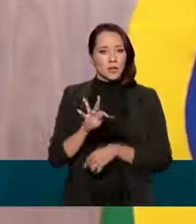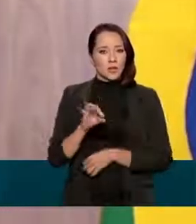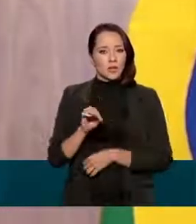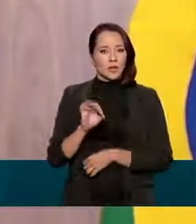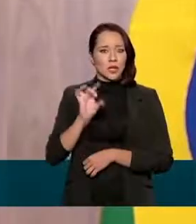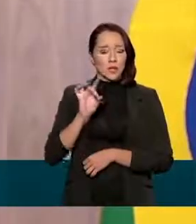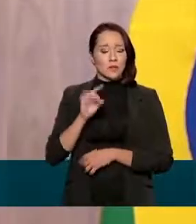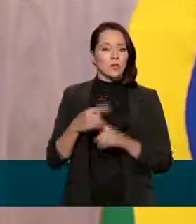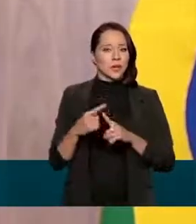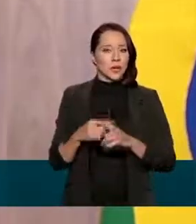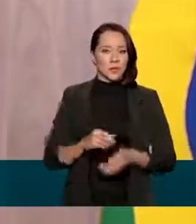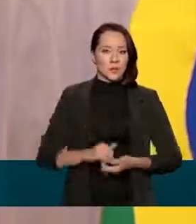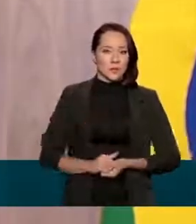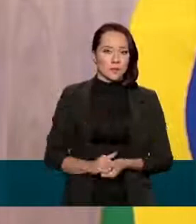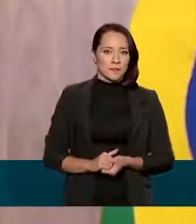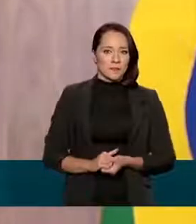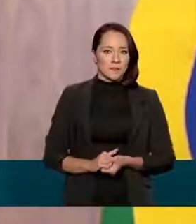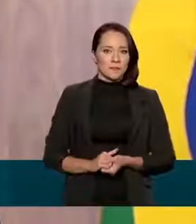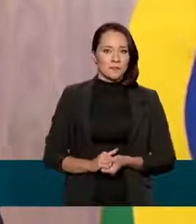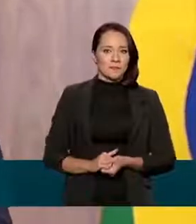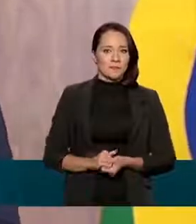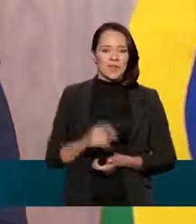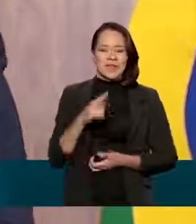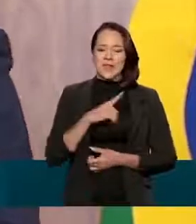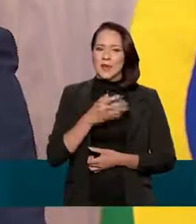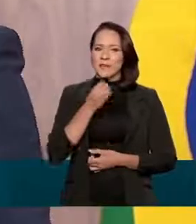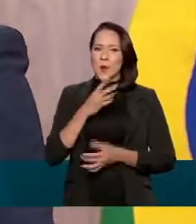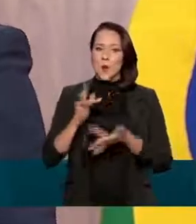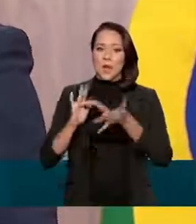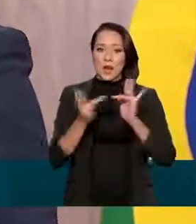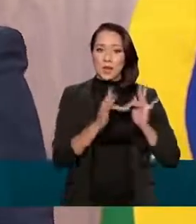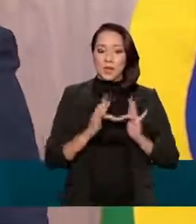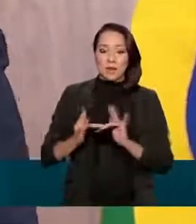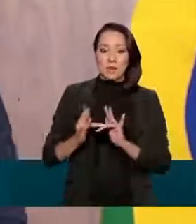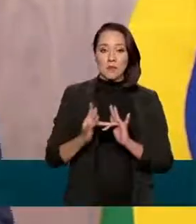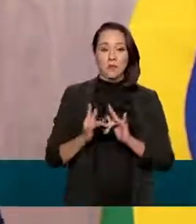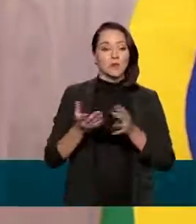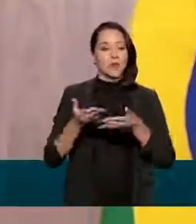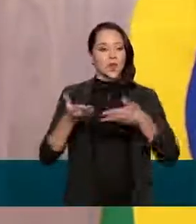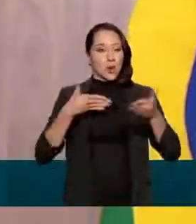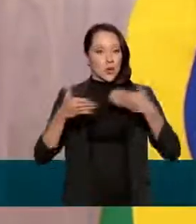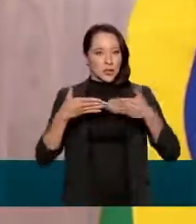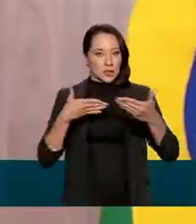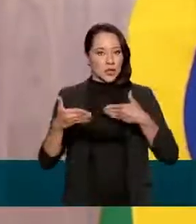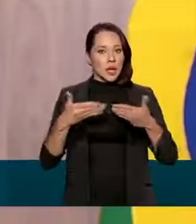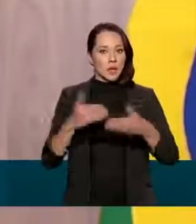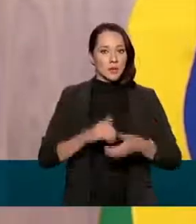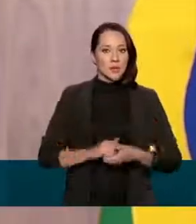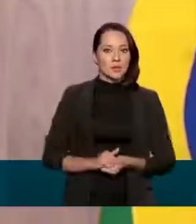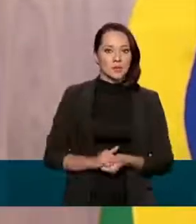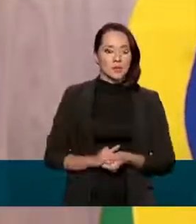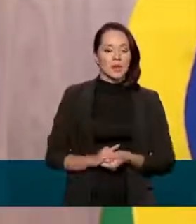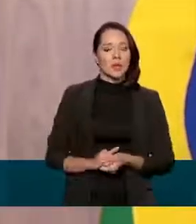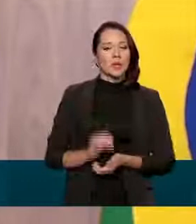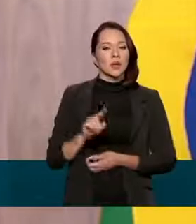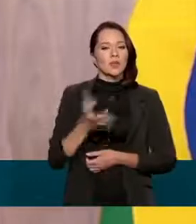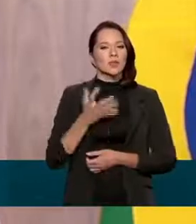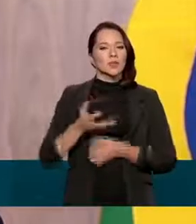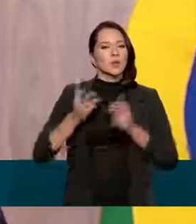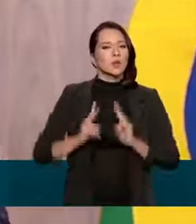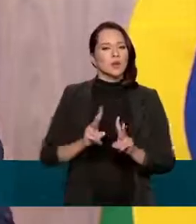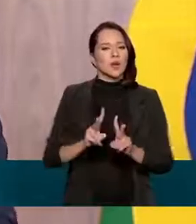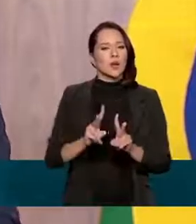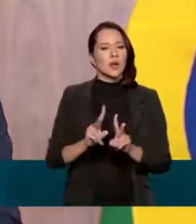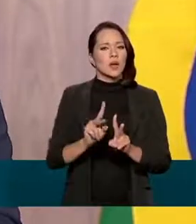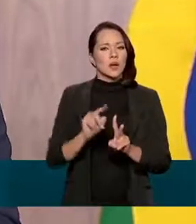por nos games aí o na grande relação comercial e de inversión que queremos seguir